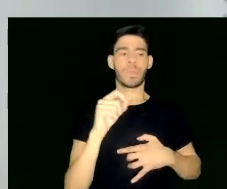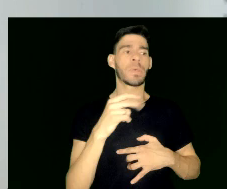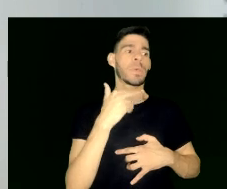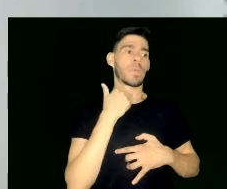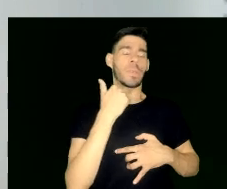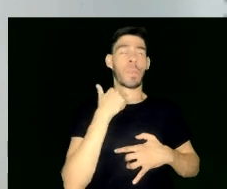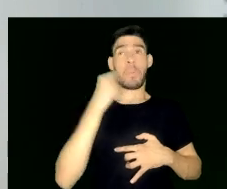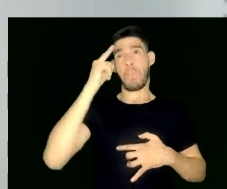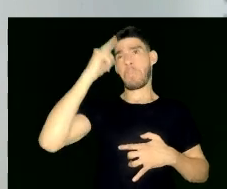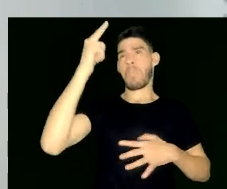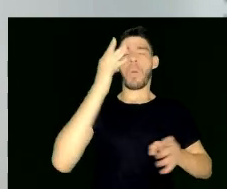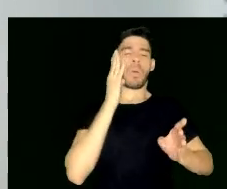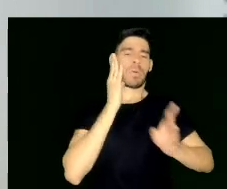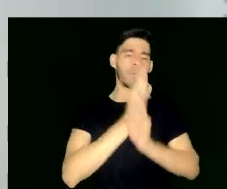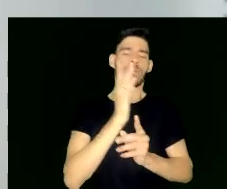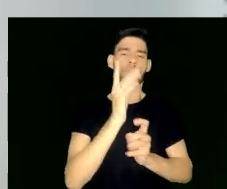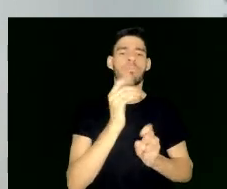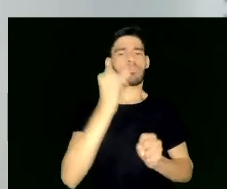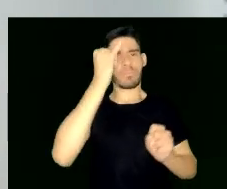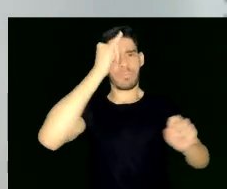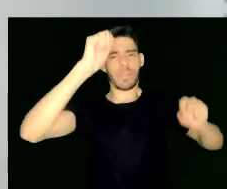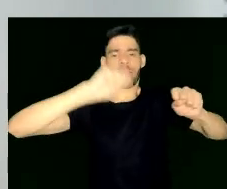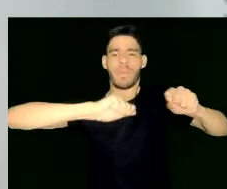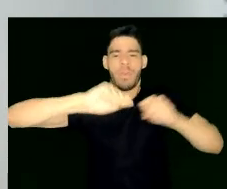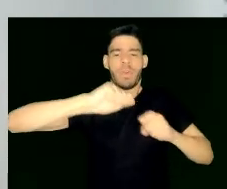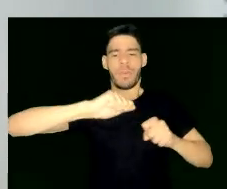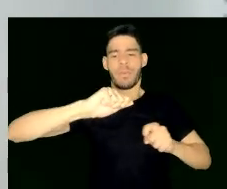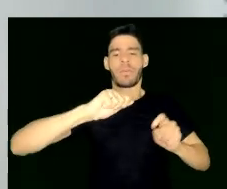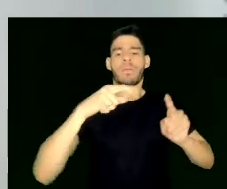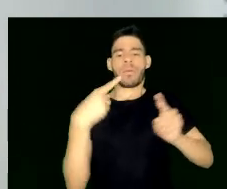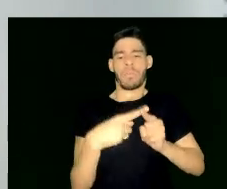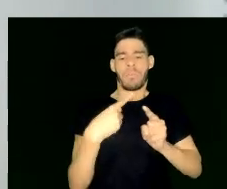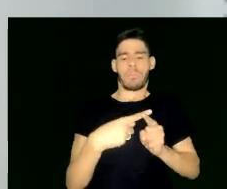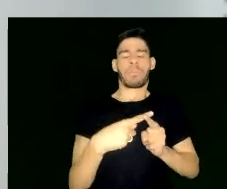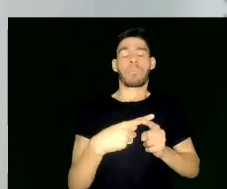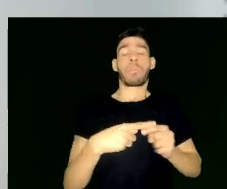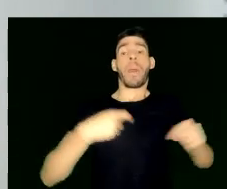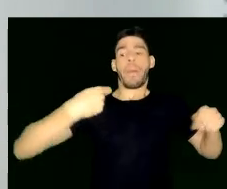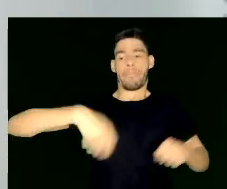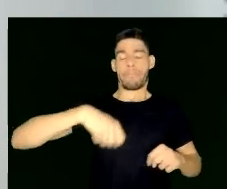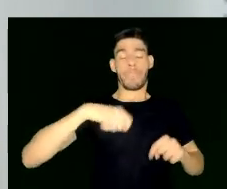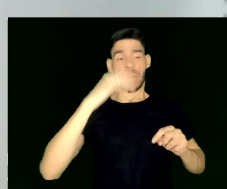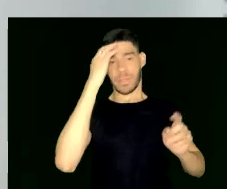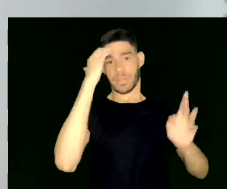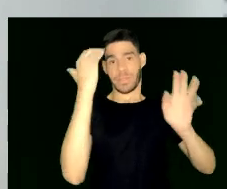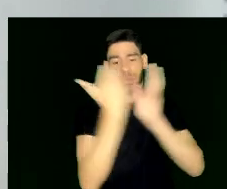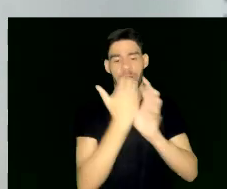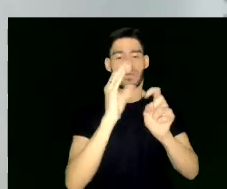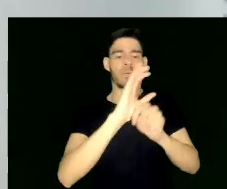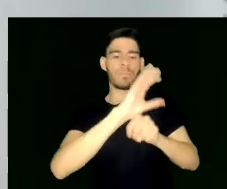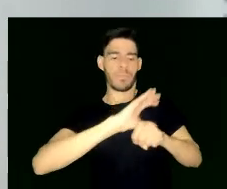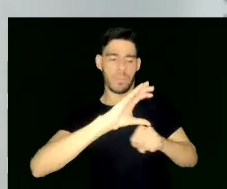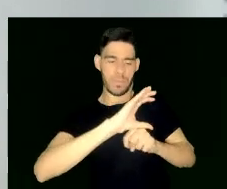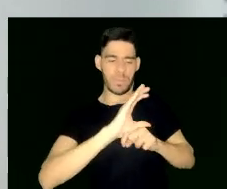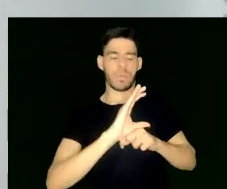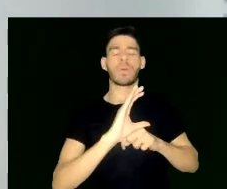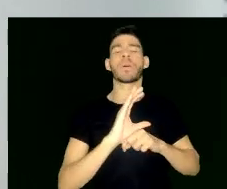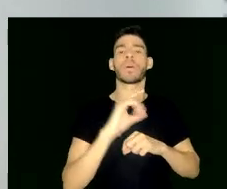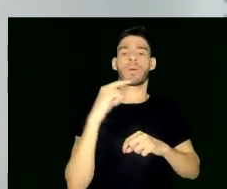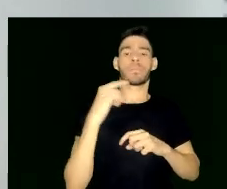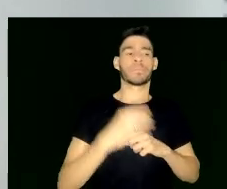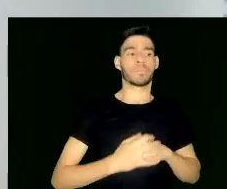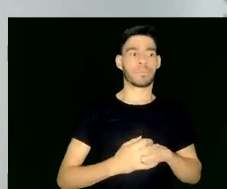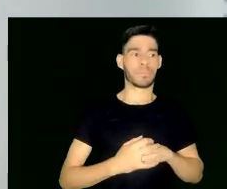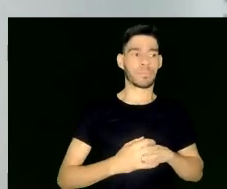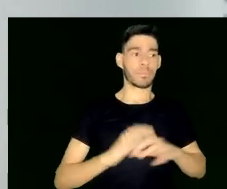jurídica, né, ela não pode ser ideológica para não levar ao ativismo. Devemos respeitar, né, a Constituição